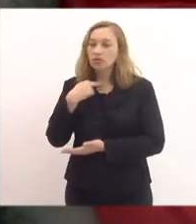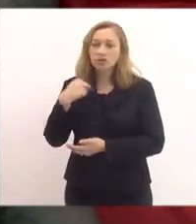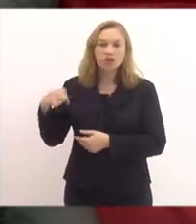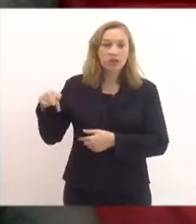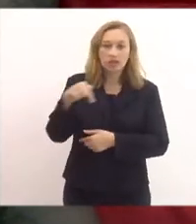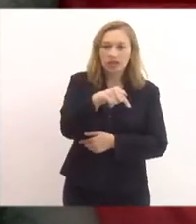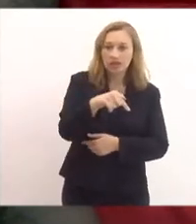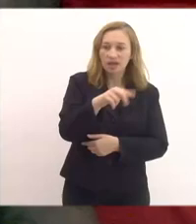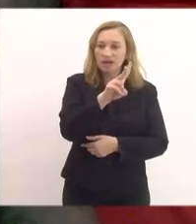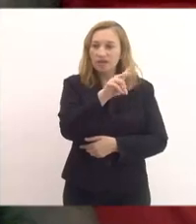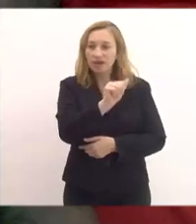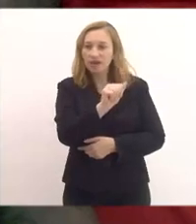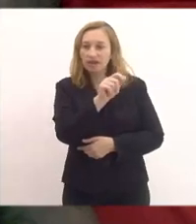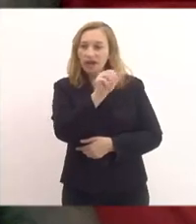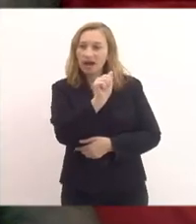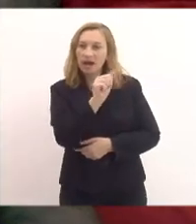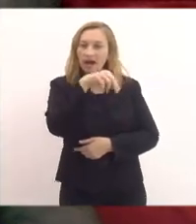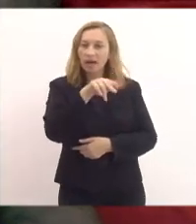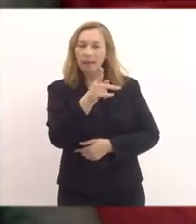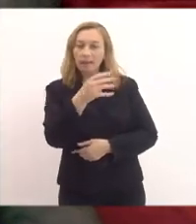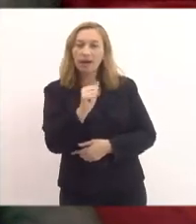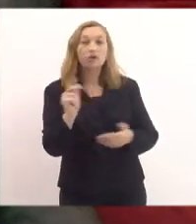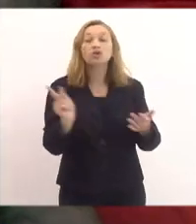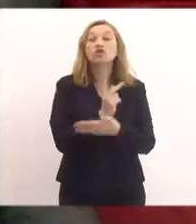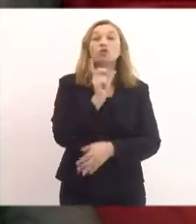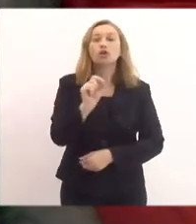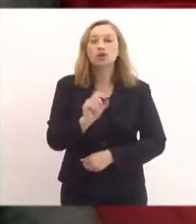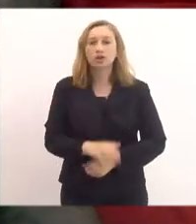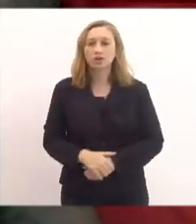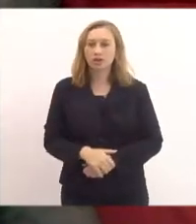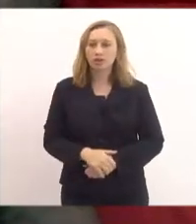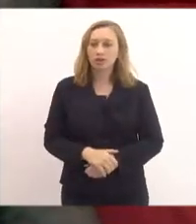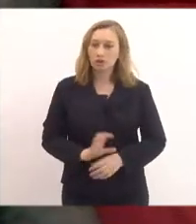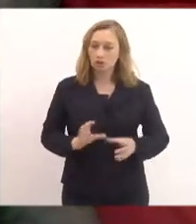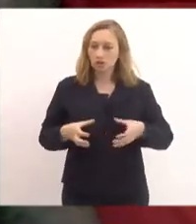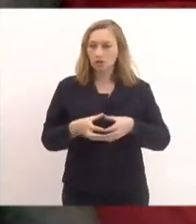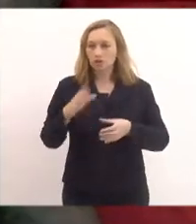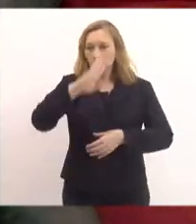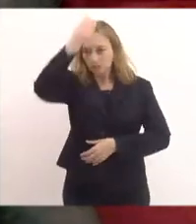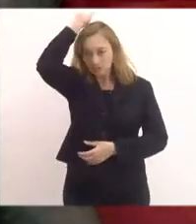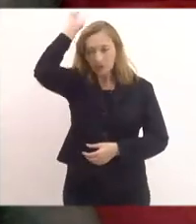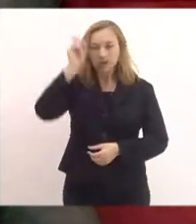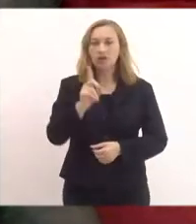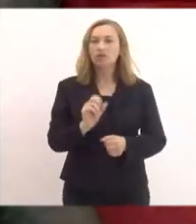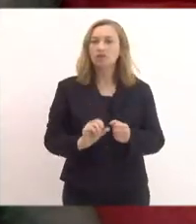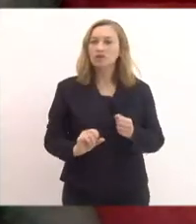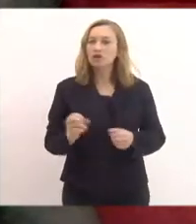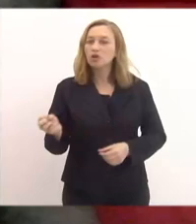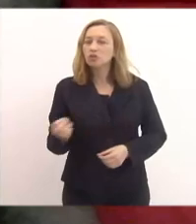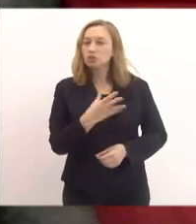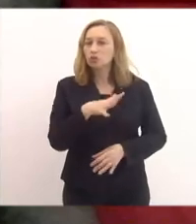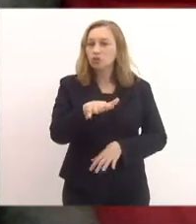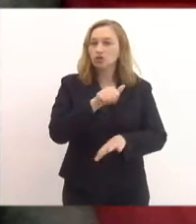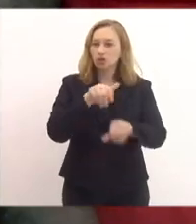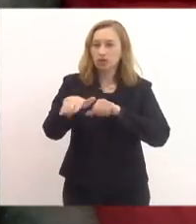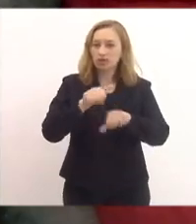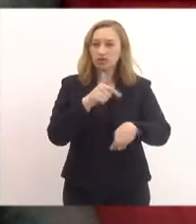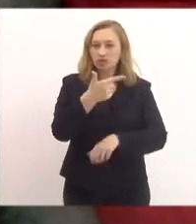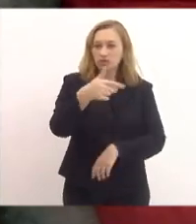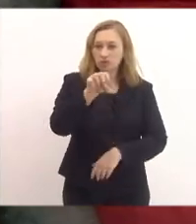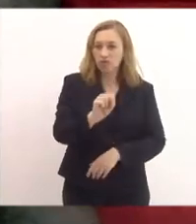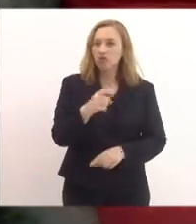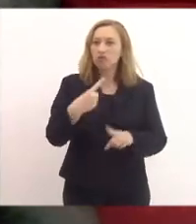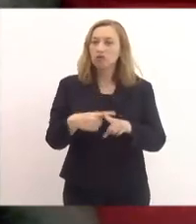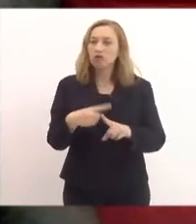Ampla. E o que aconteceu? O Corpo de Bombeiro não fez um novo chamamento para as 28 vagas